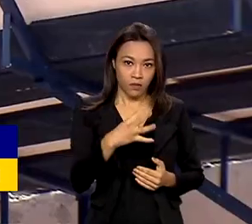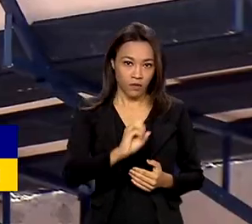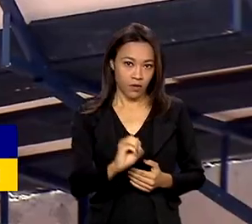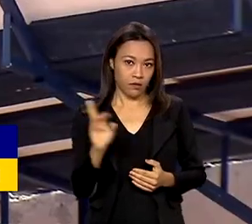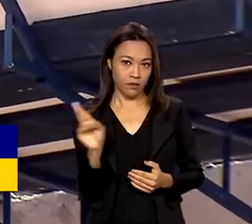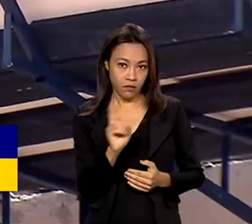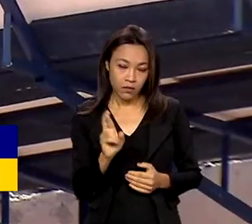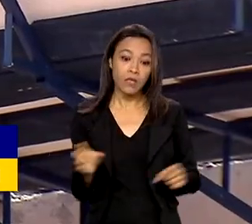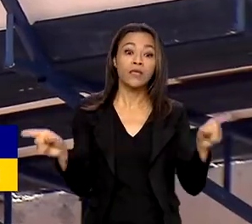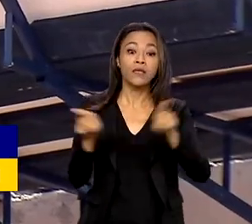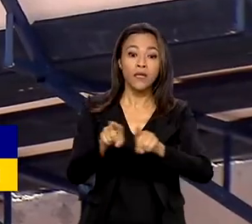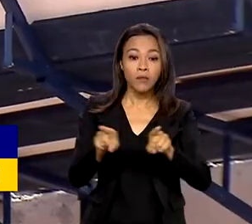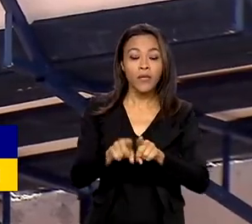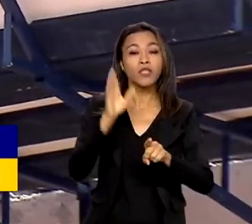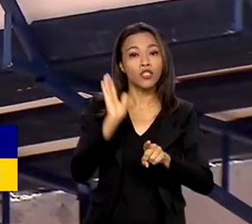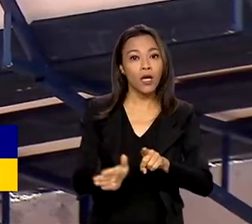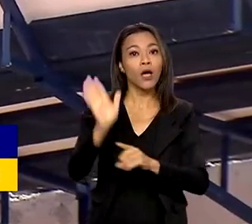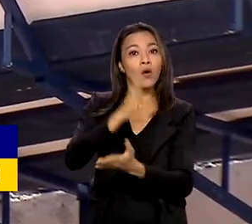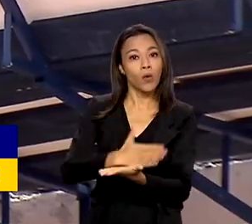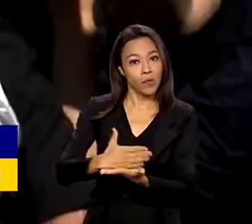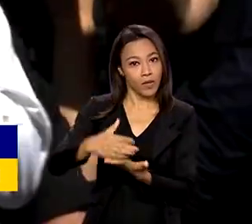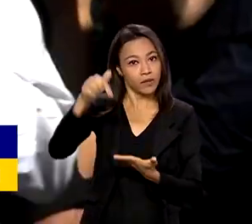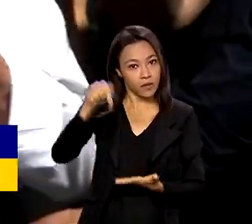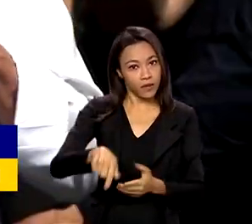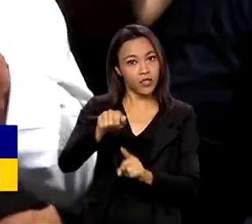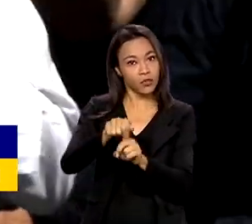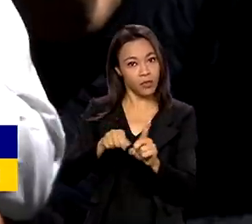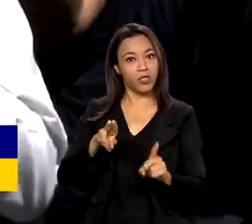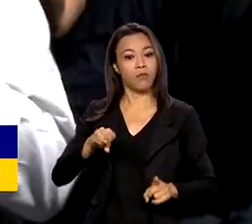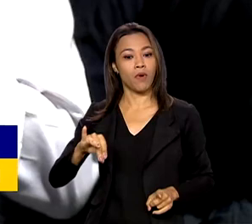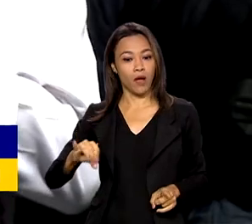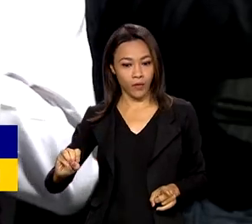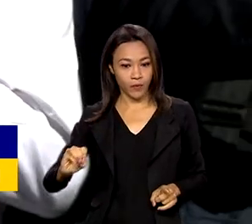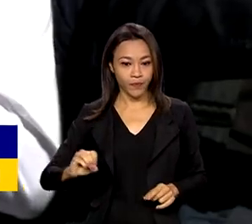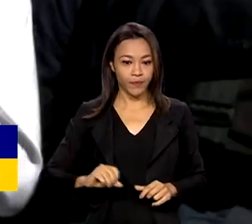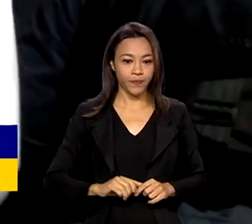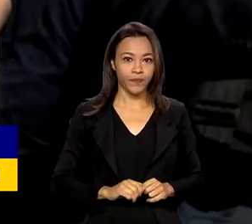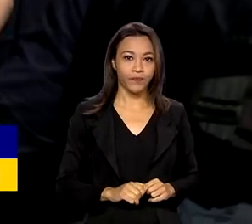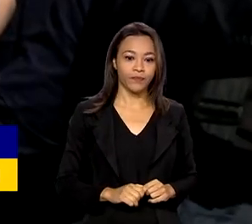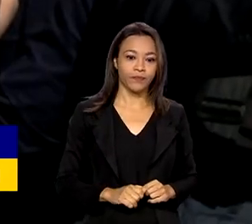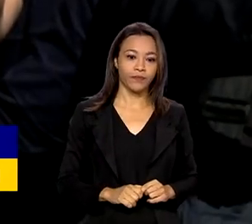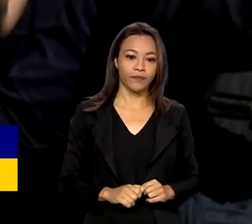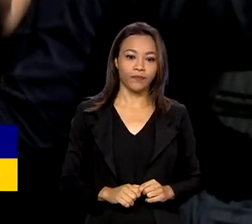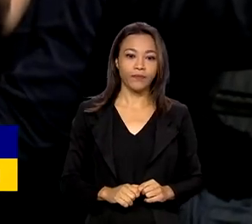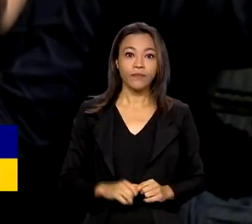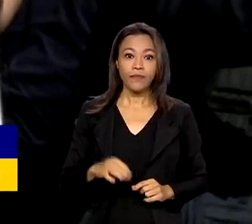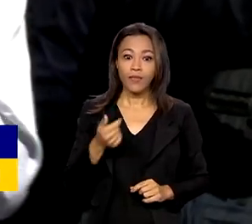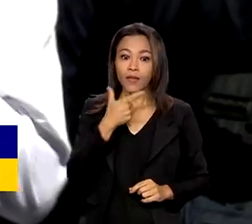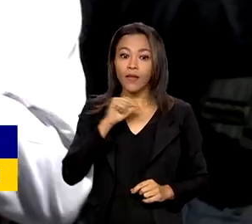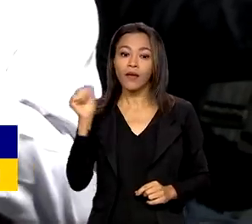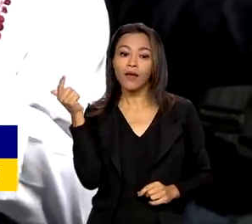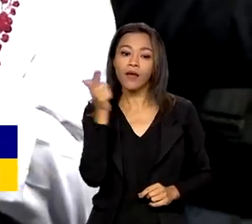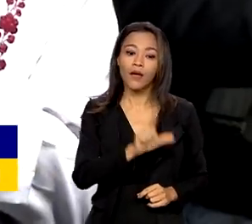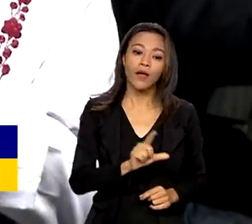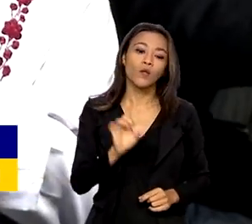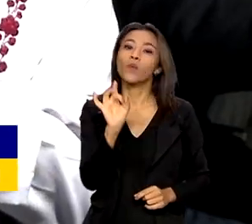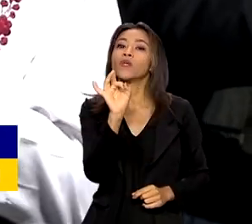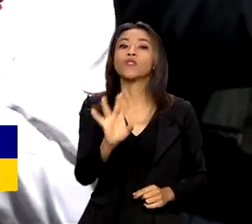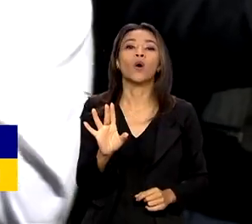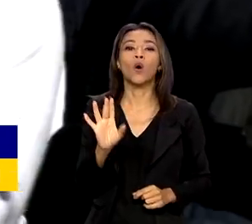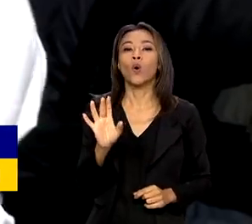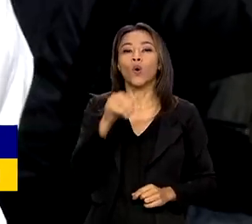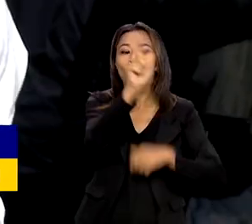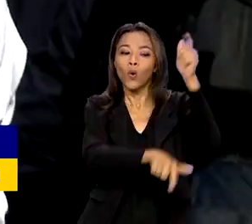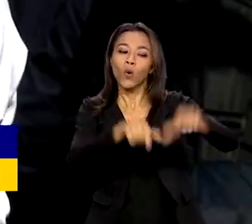2.640, também já a partir de maio desse ano. Quando o salário mínimo aumenta, quem ganha não é só o trabalhador que ganha o